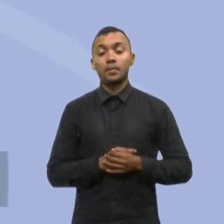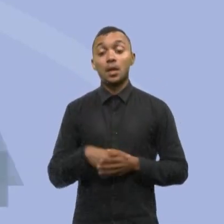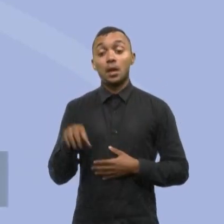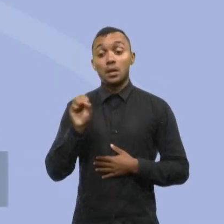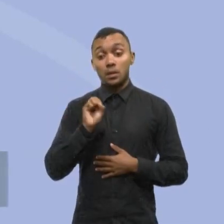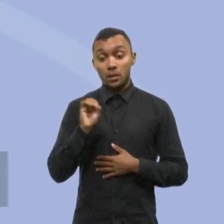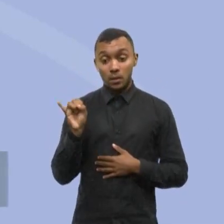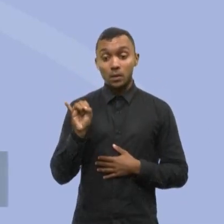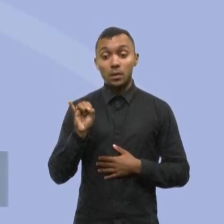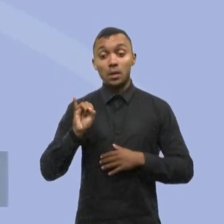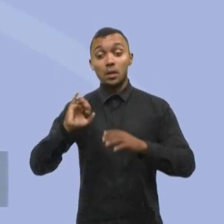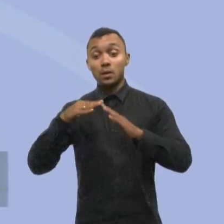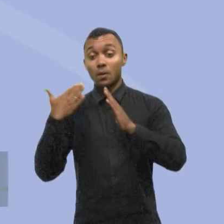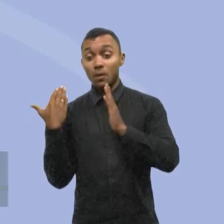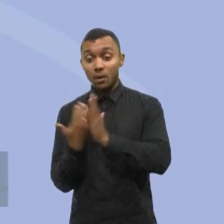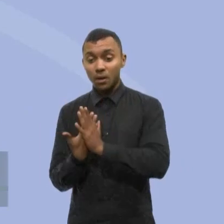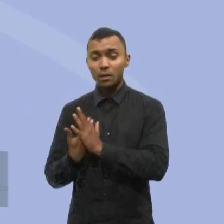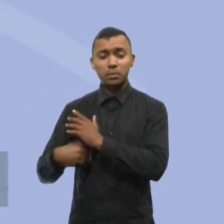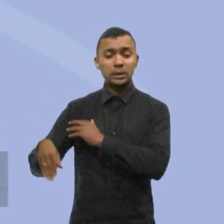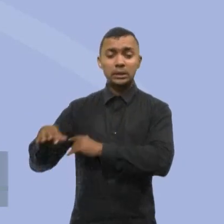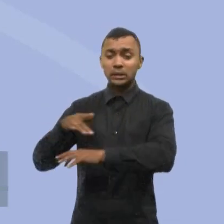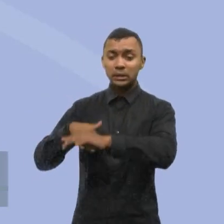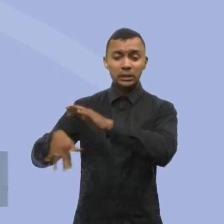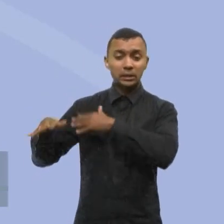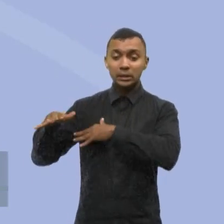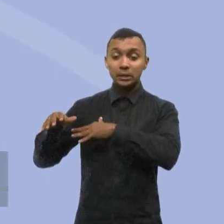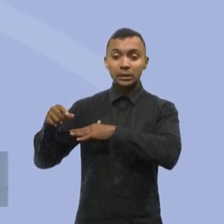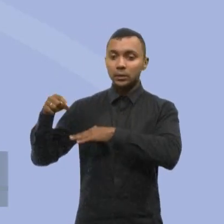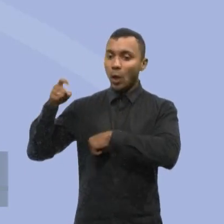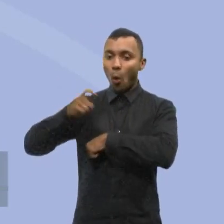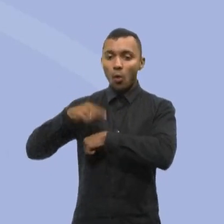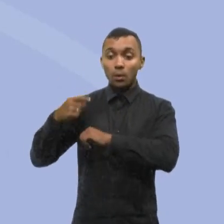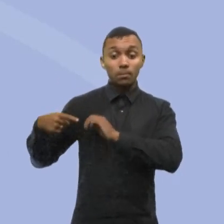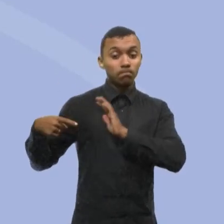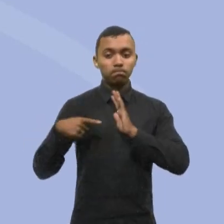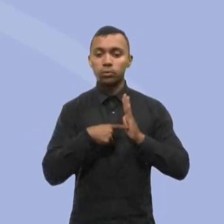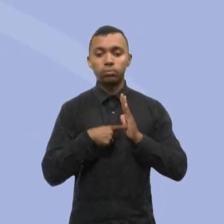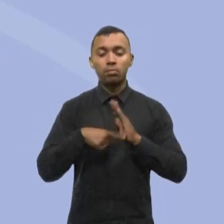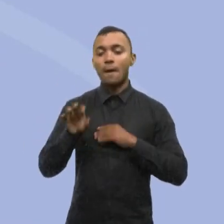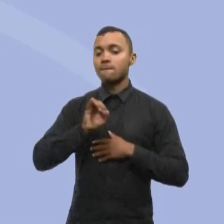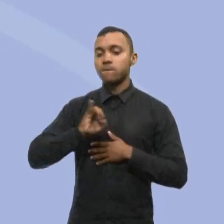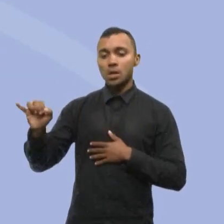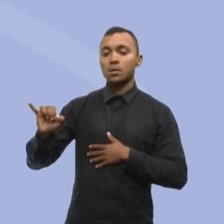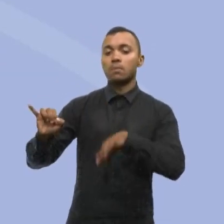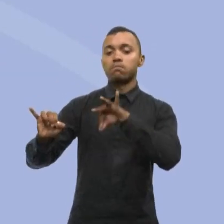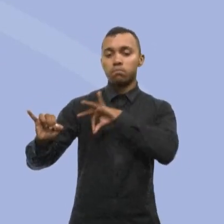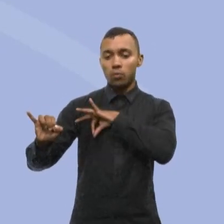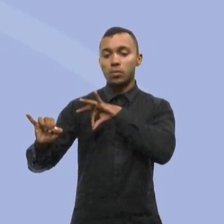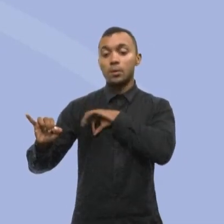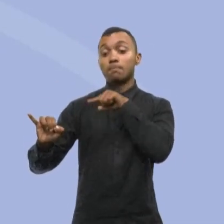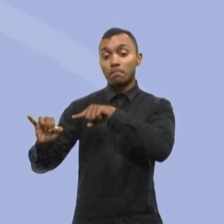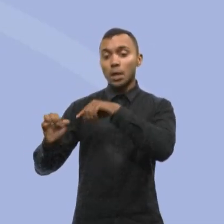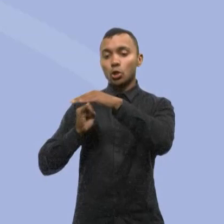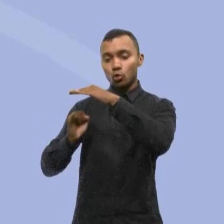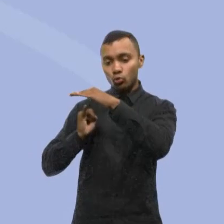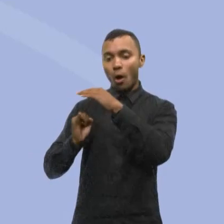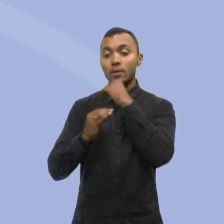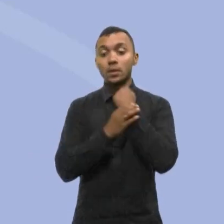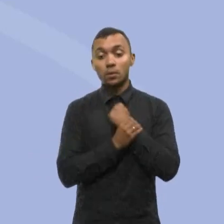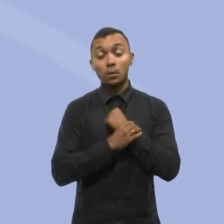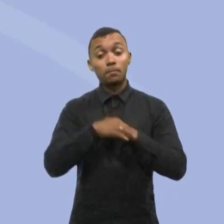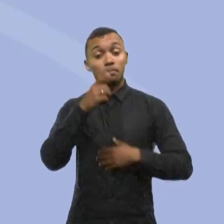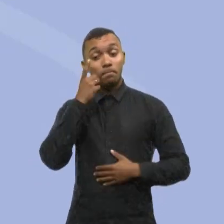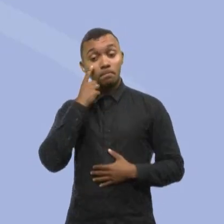interligação das escolas com o CIOPS, com a instituição de segurança, fazendo com que a